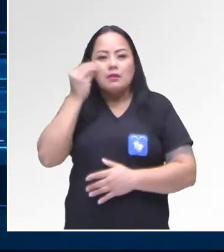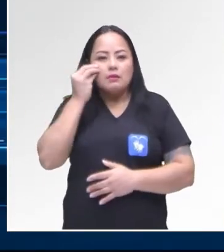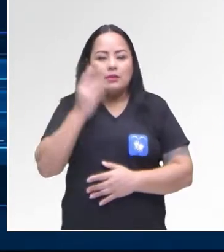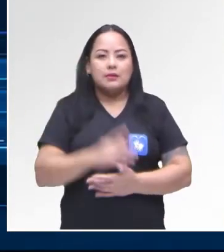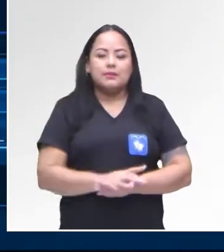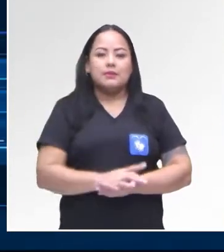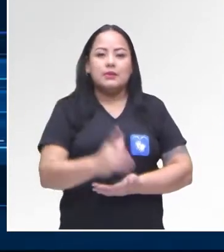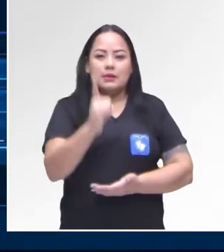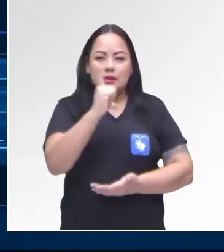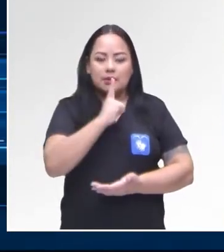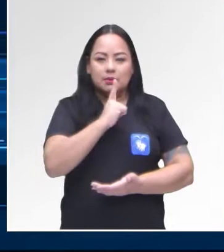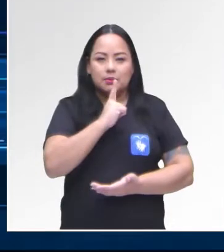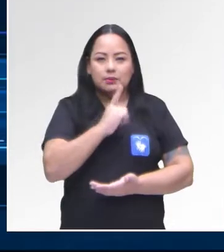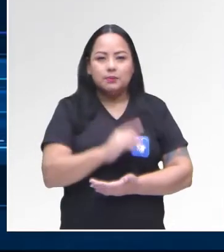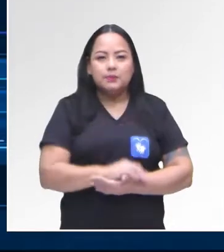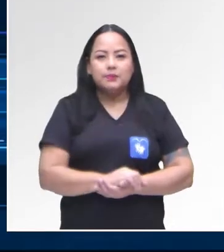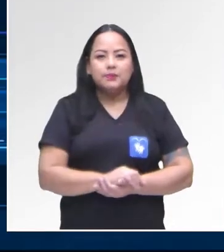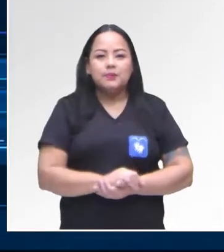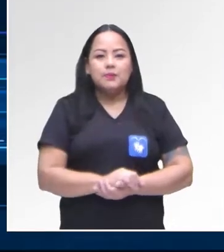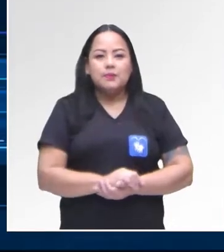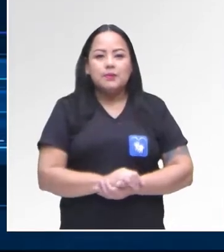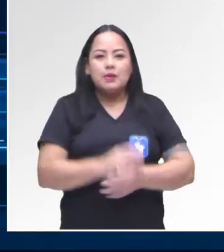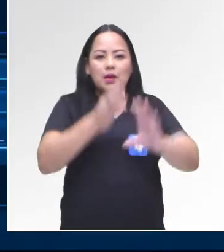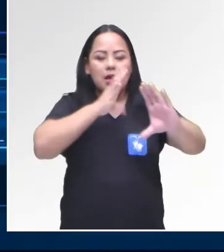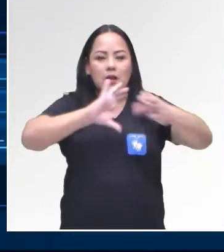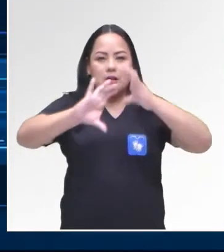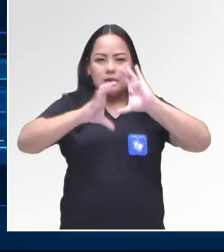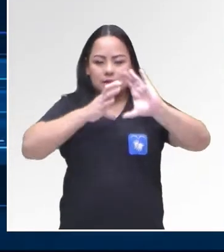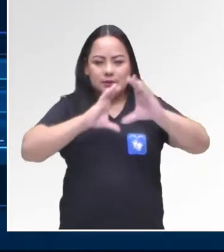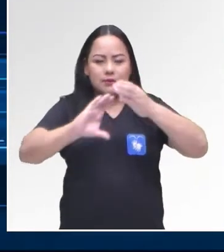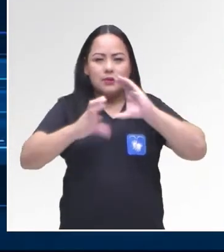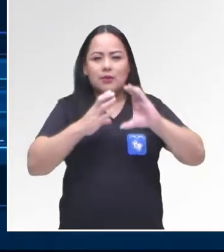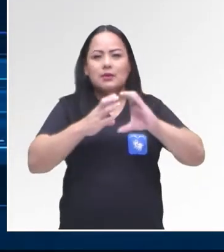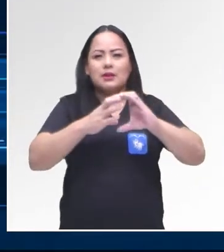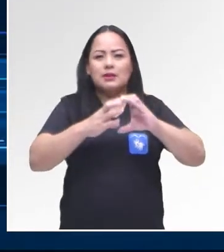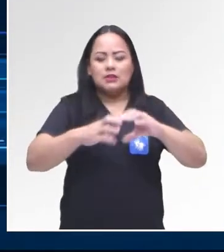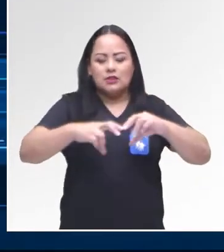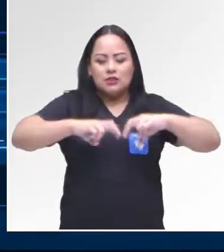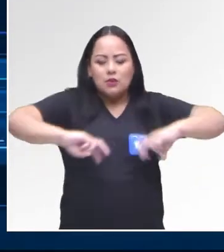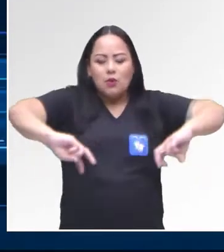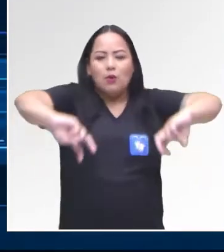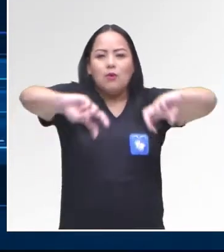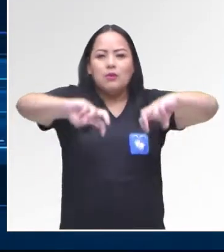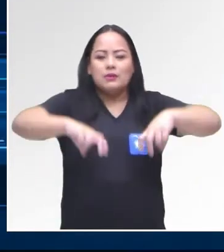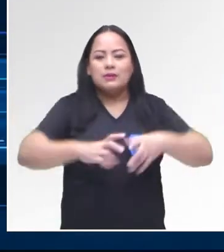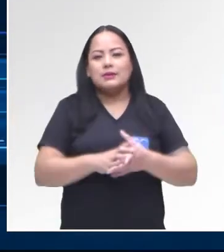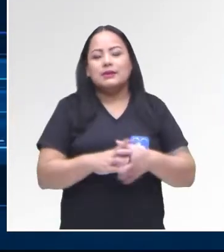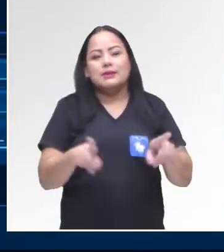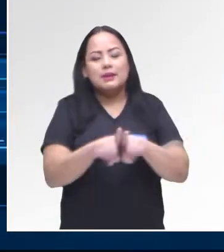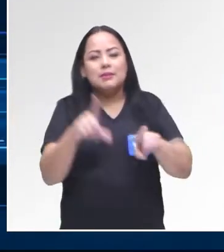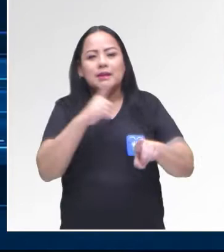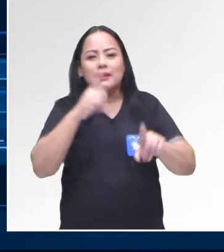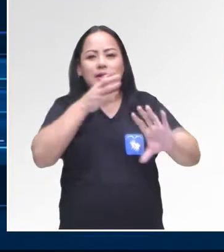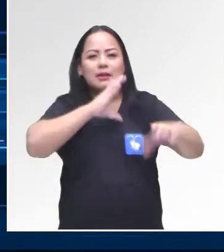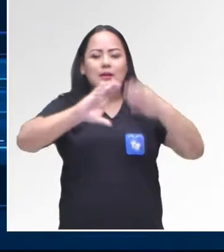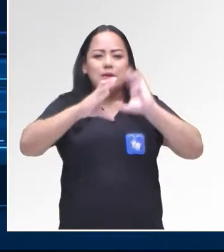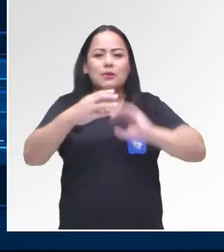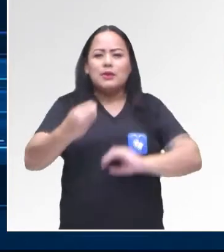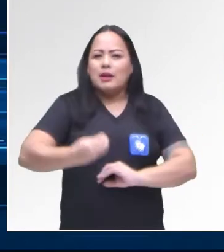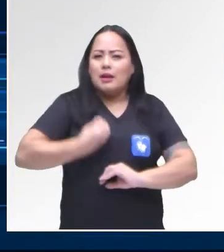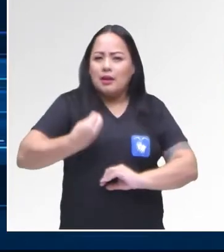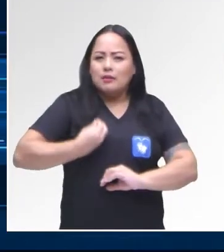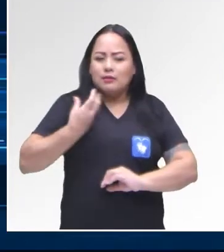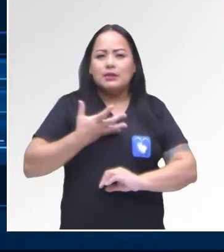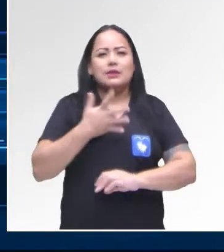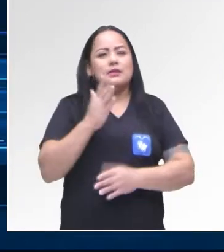aí então. São as cantigas, cantiga de roda também, presente na vida de muitos de